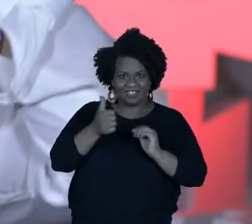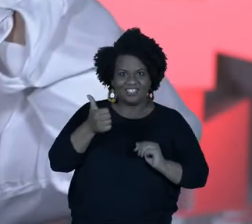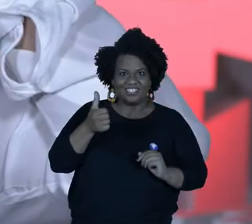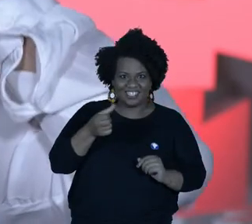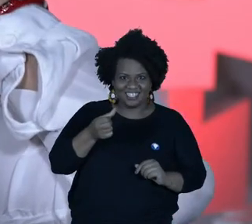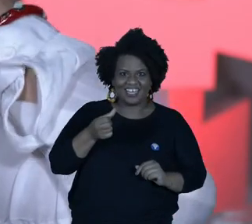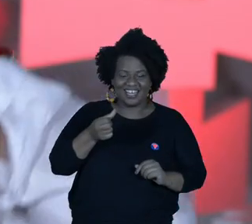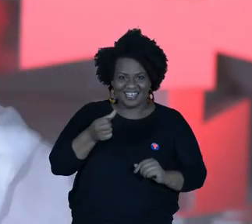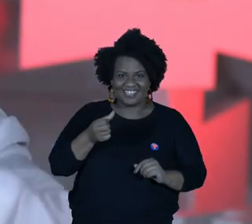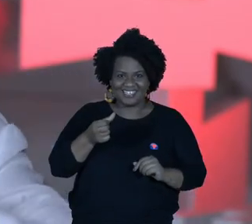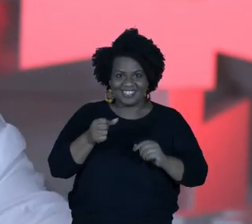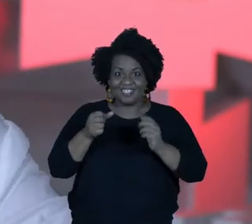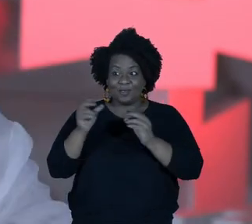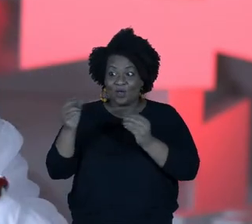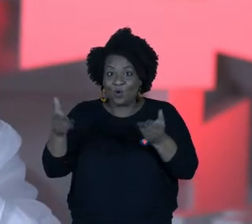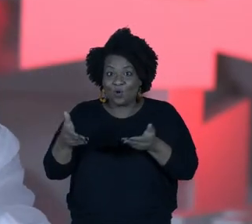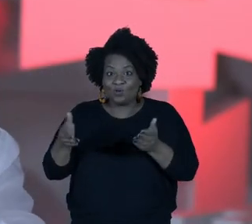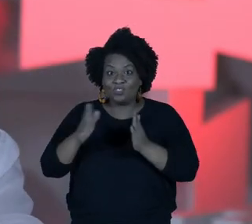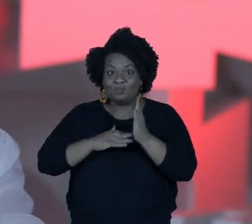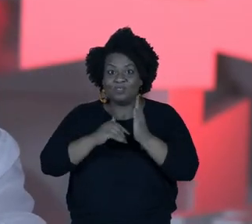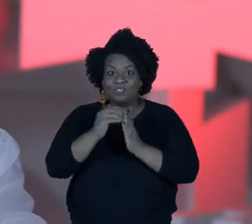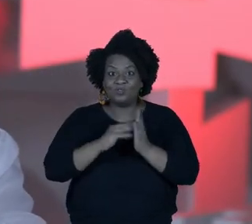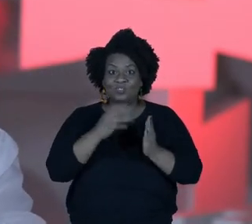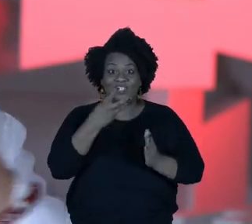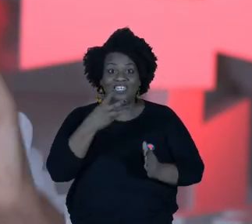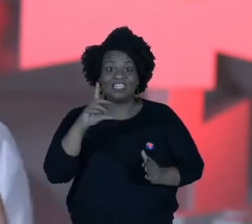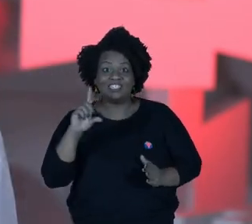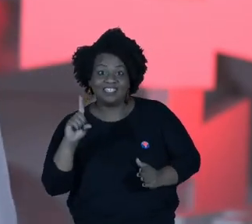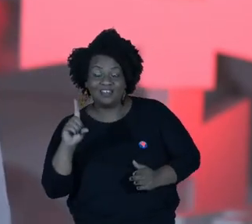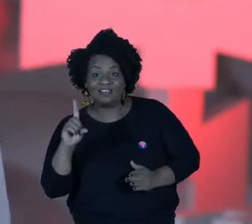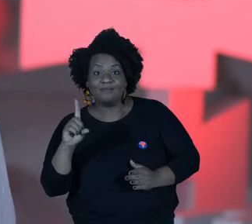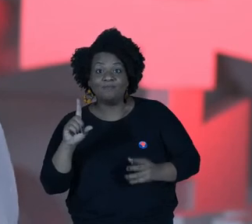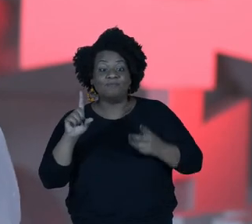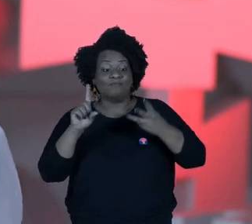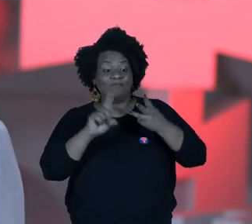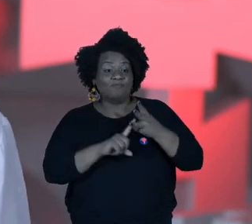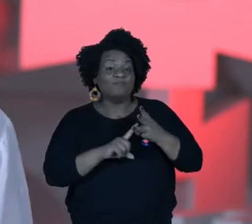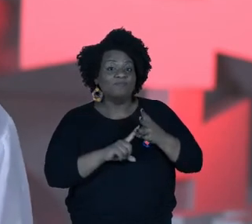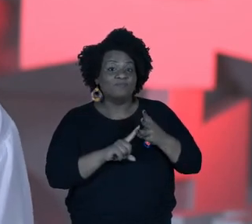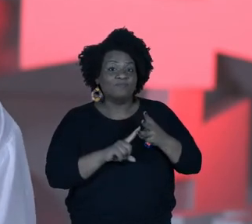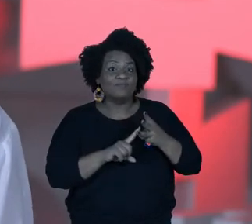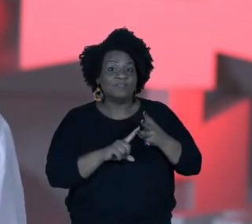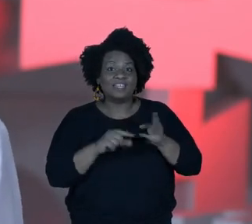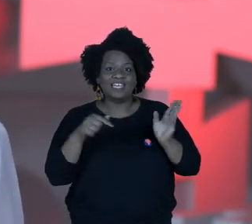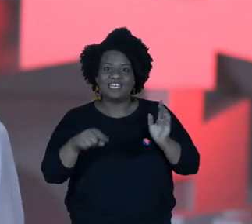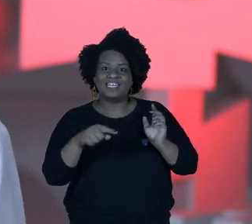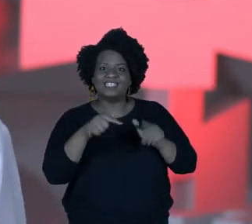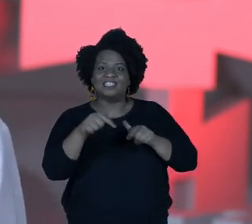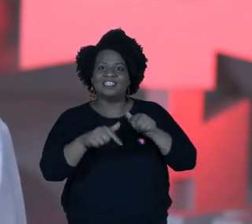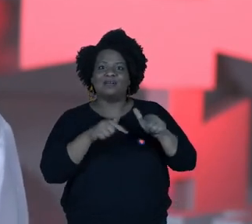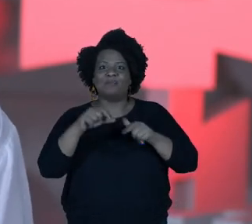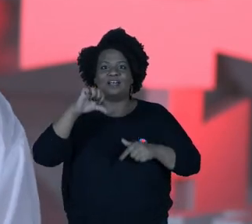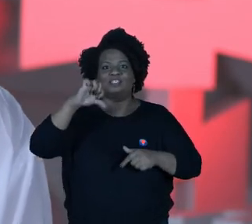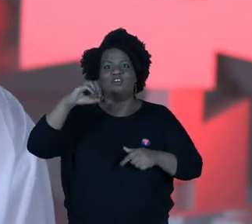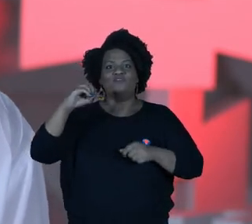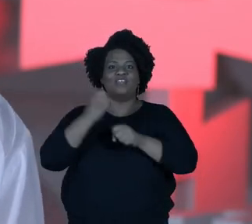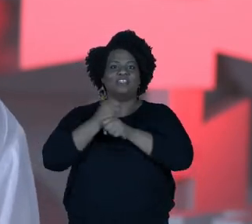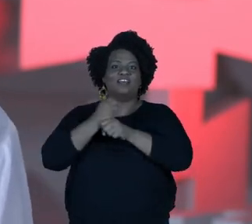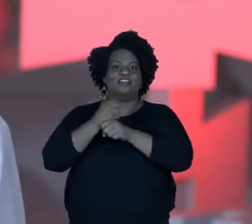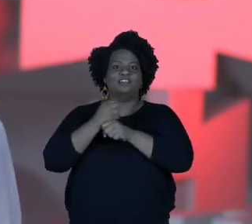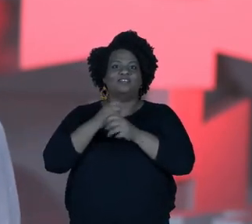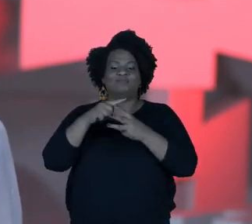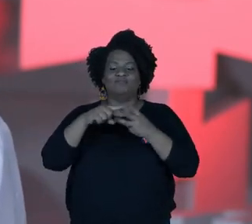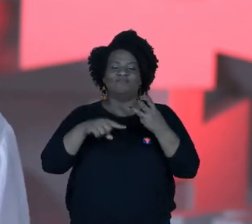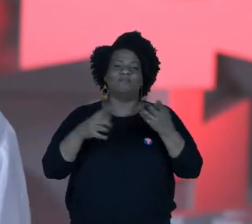pegou a pintura atual 3D e pegou esse trabalho de 90, que